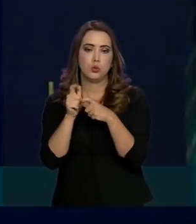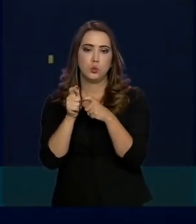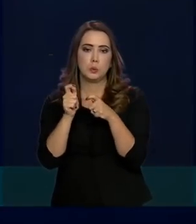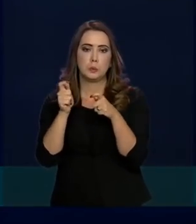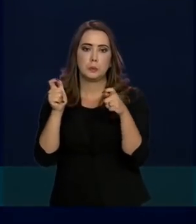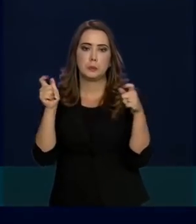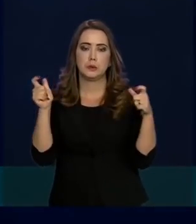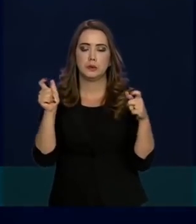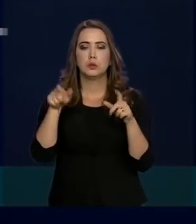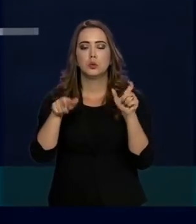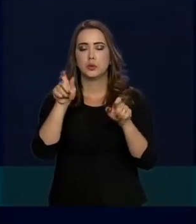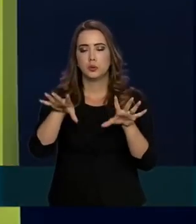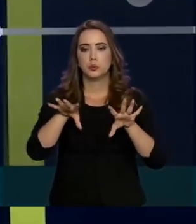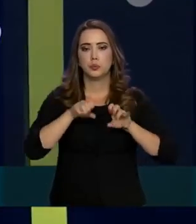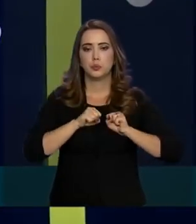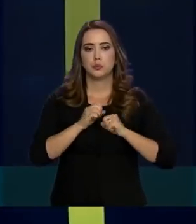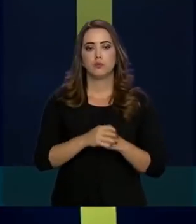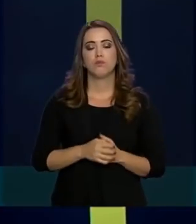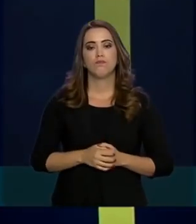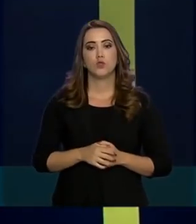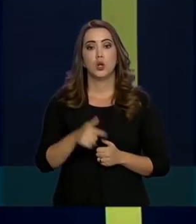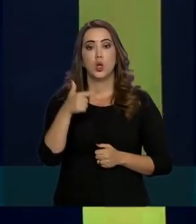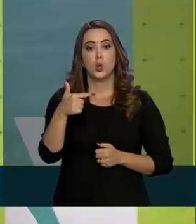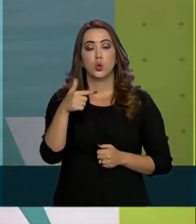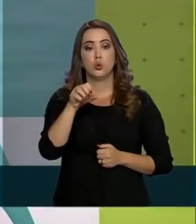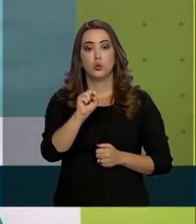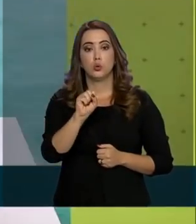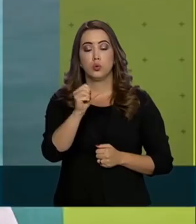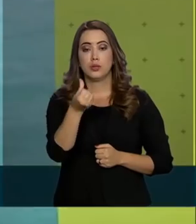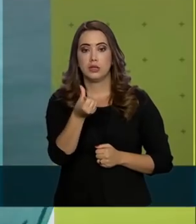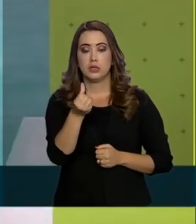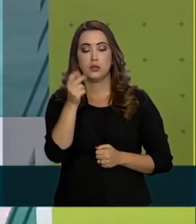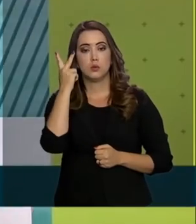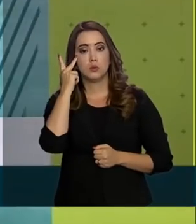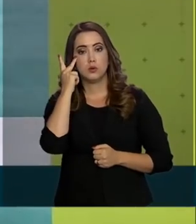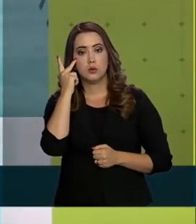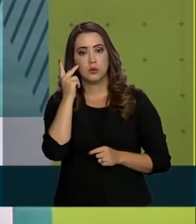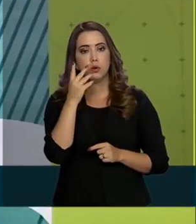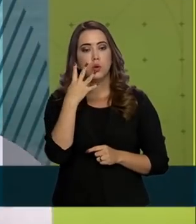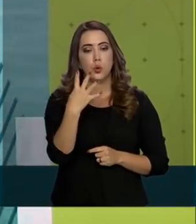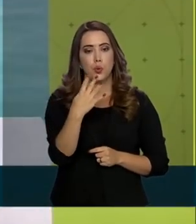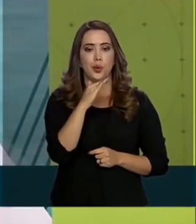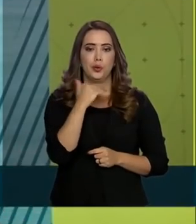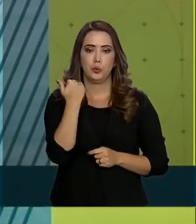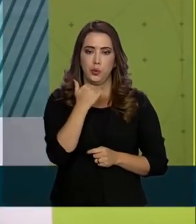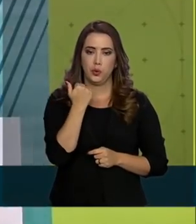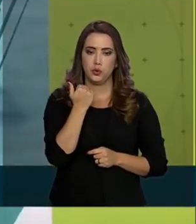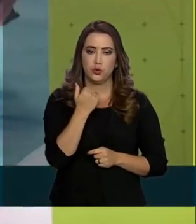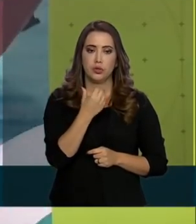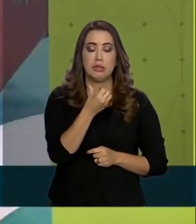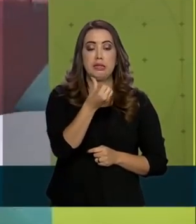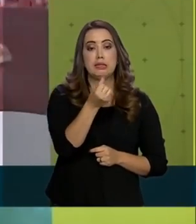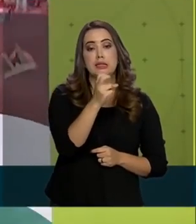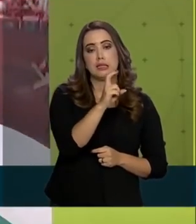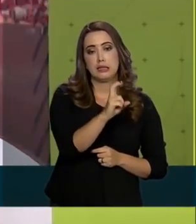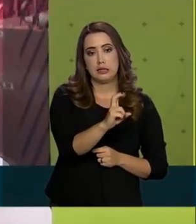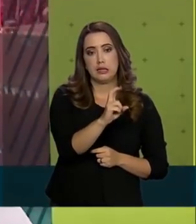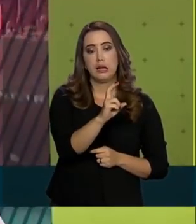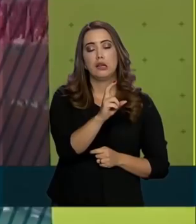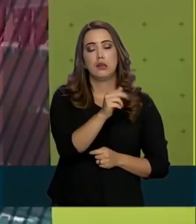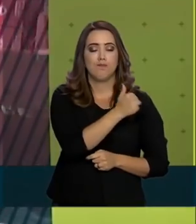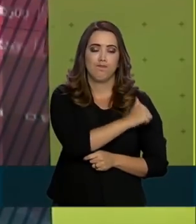o maior número de contaminados. São 286 casos em São Paulo, com 4 óbitos e 65